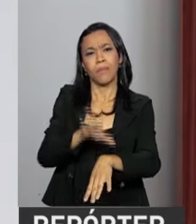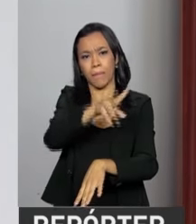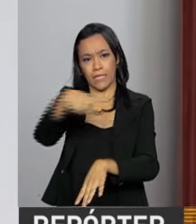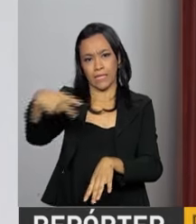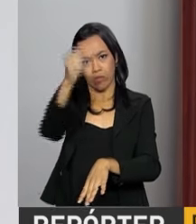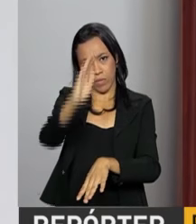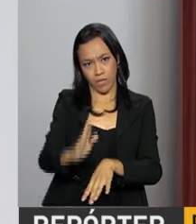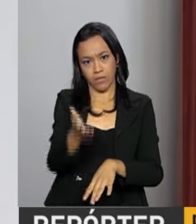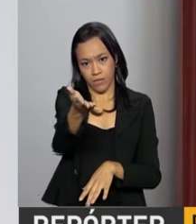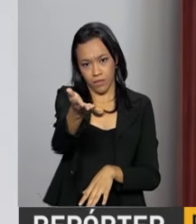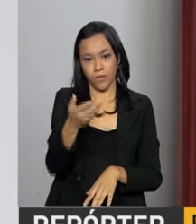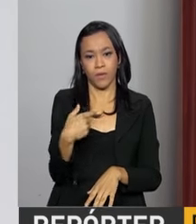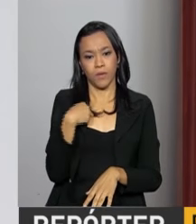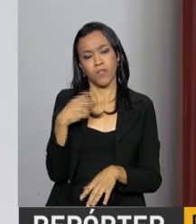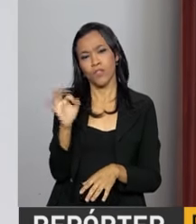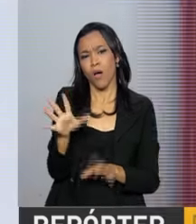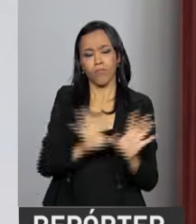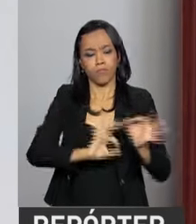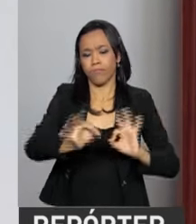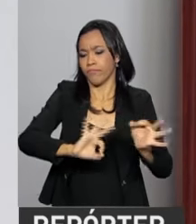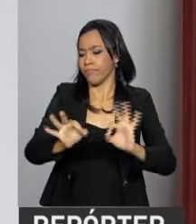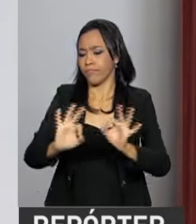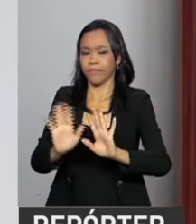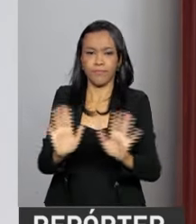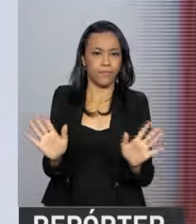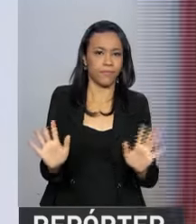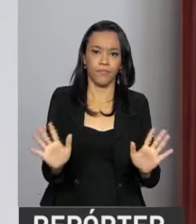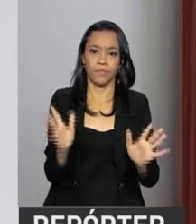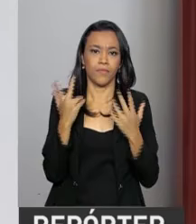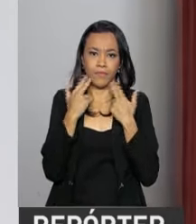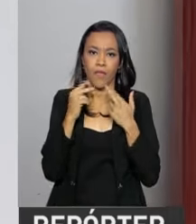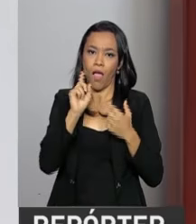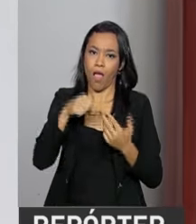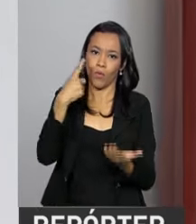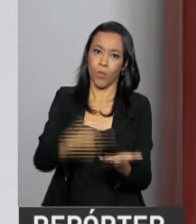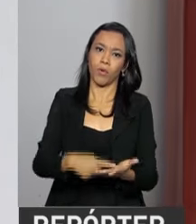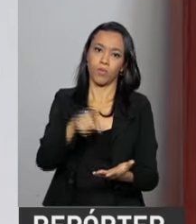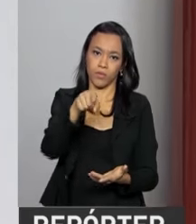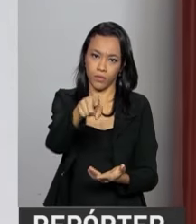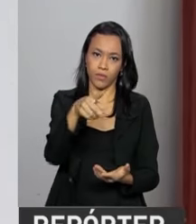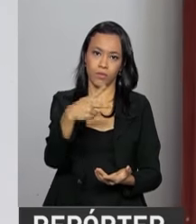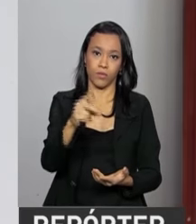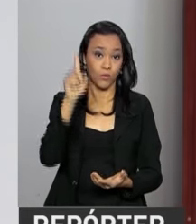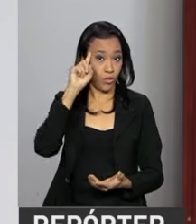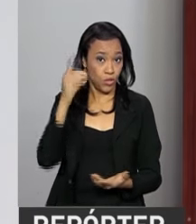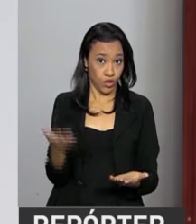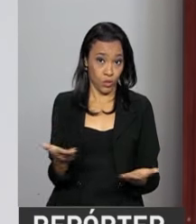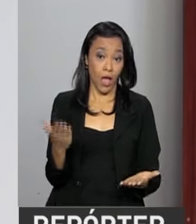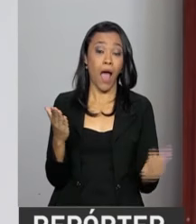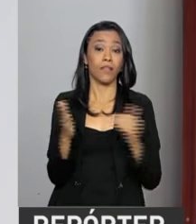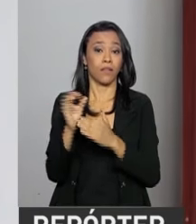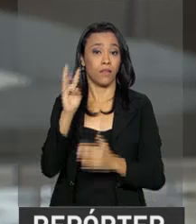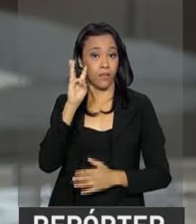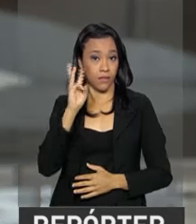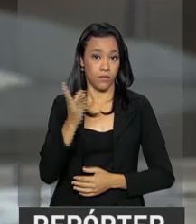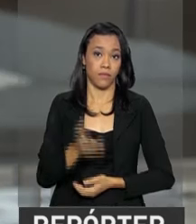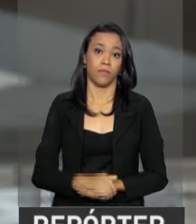rotina da presidência seja mantida, apenas isso. Esse é o nosso papel na presidência da República no dia de hoje até o dia de